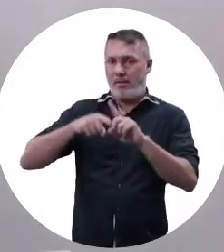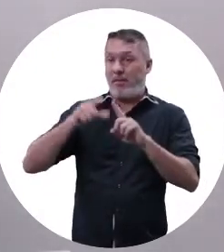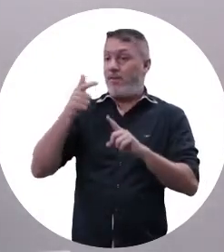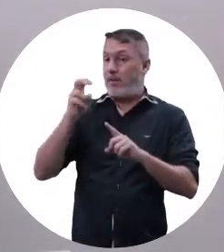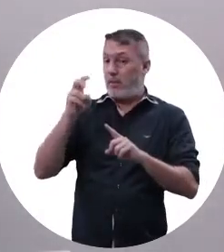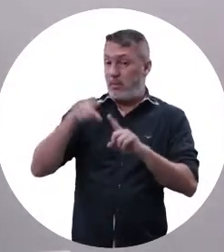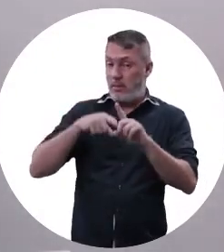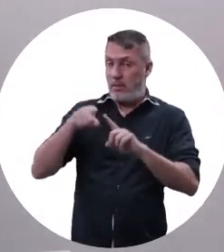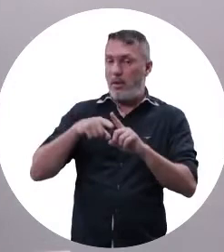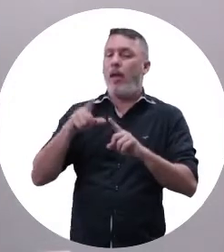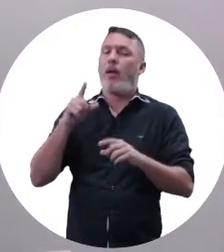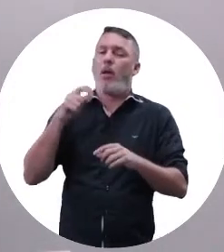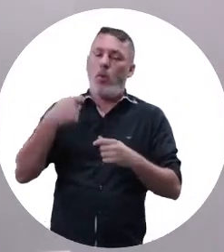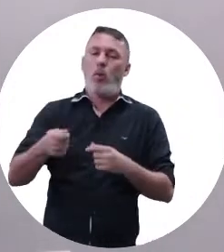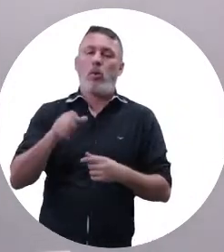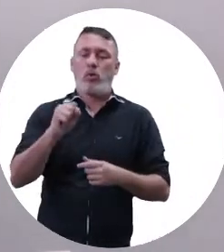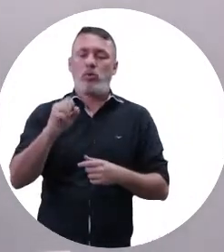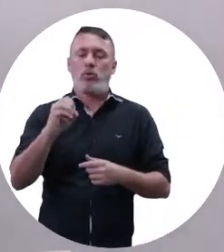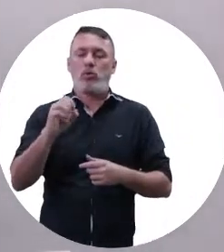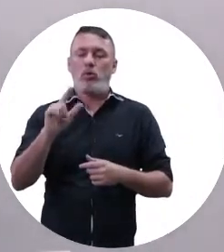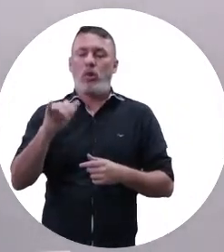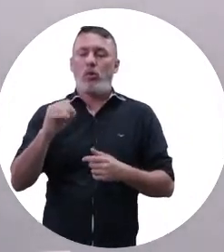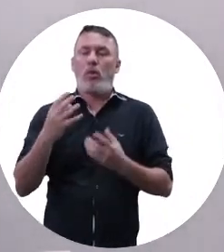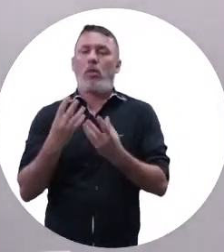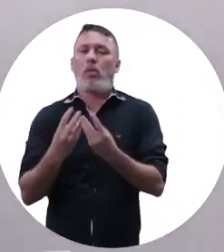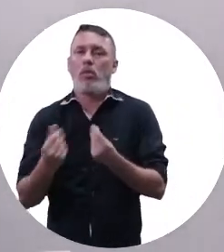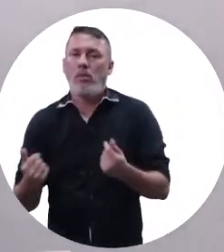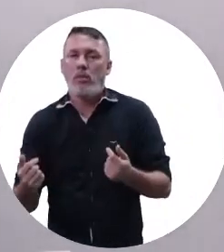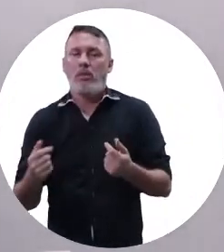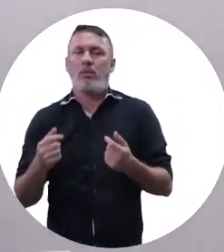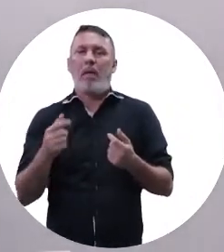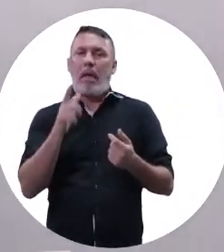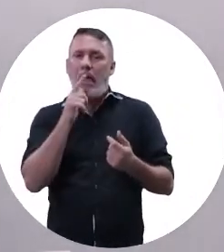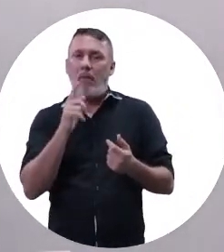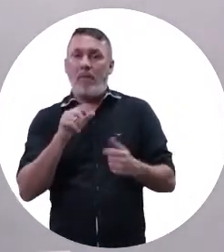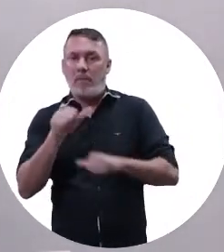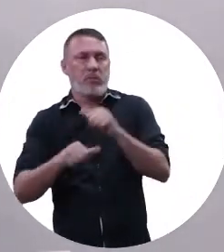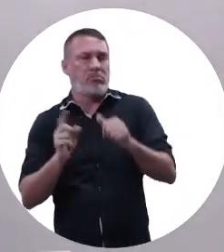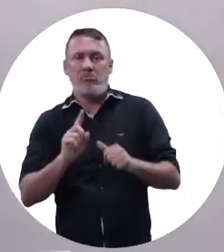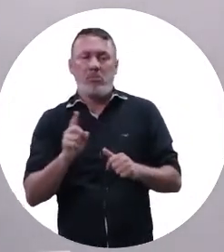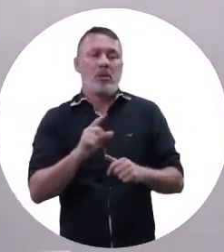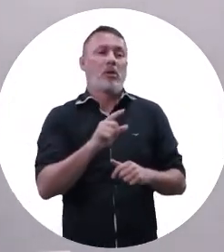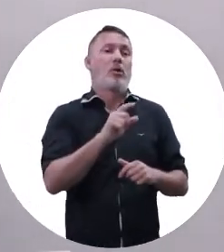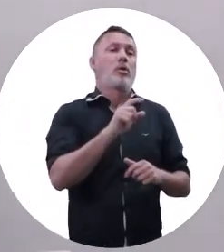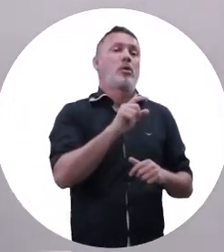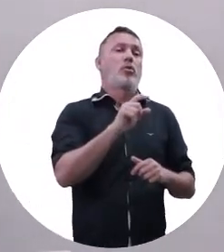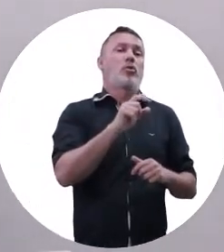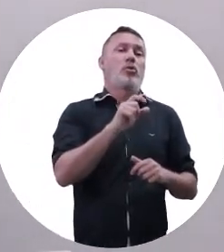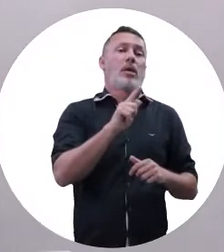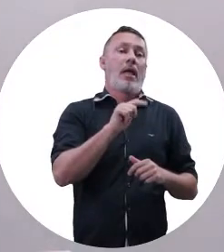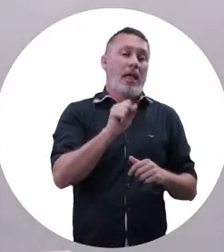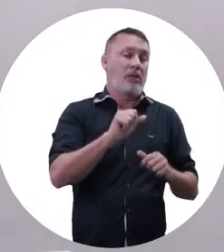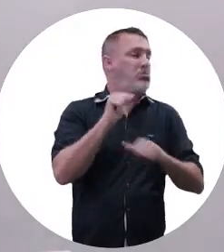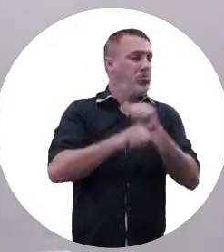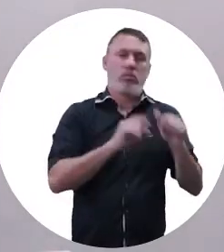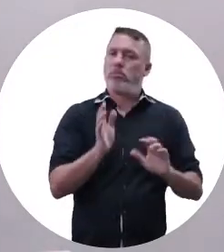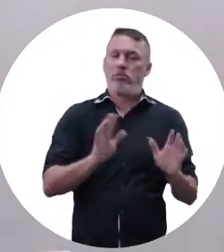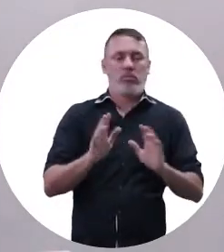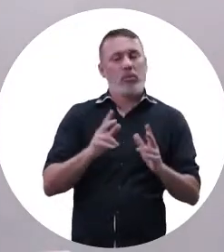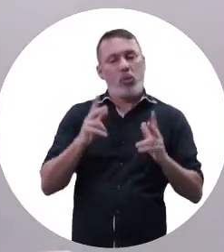sólidos, formando esses cristais, ok? Nenhum é gasoso, nenhum é líquido. Todos são sólidos. Além